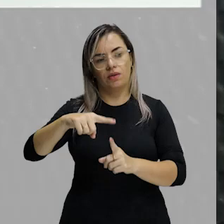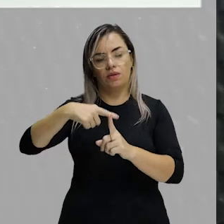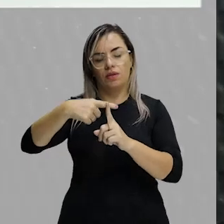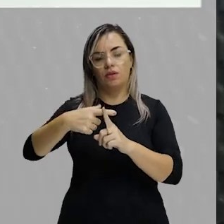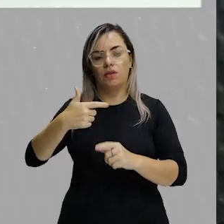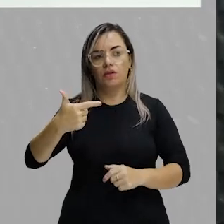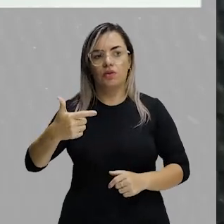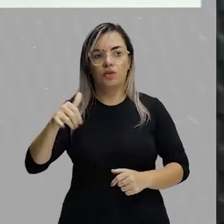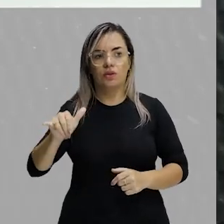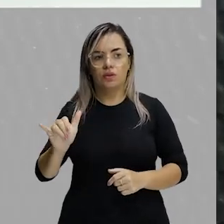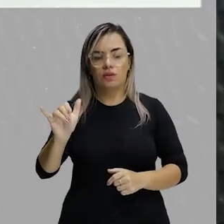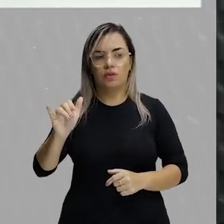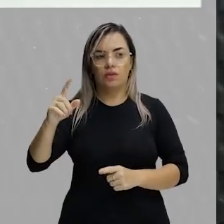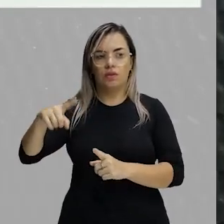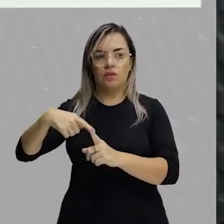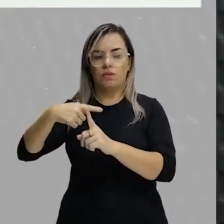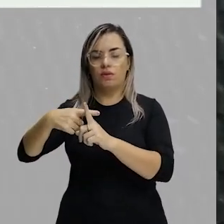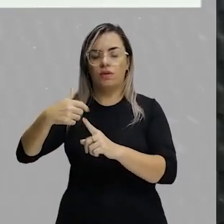mais 1.